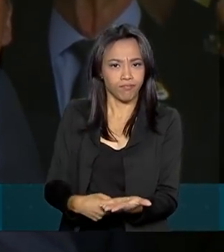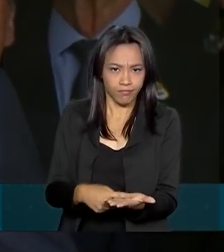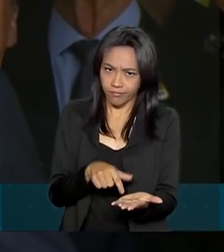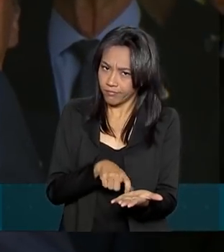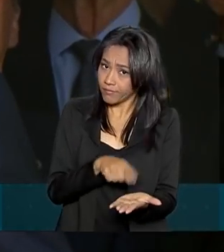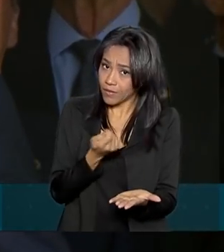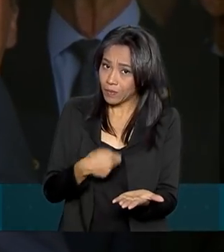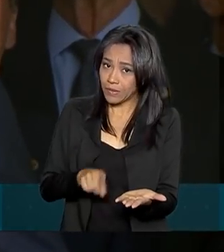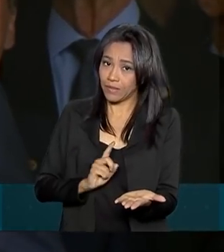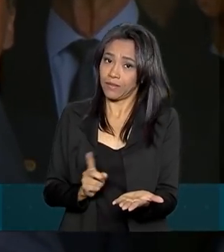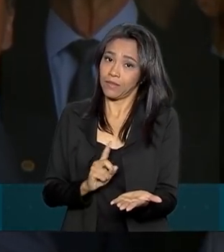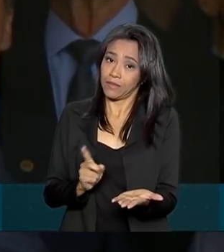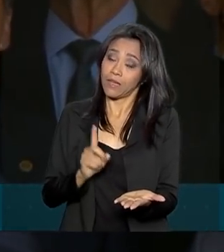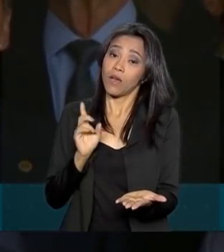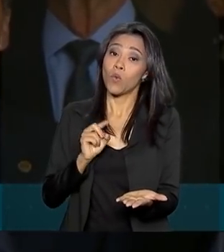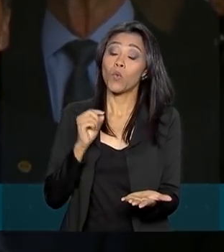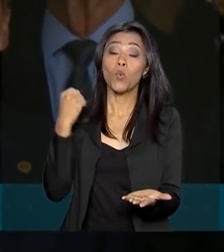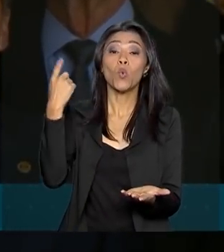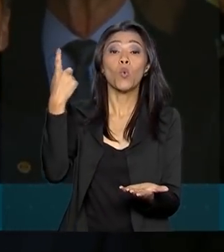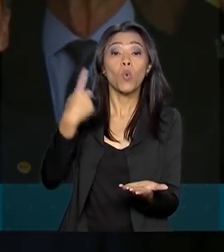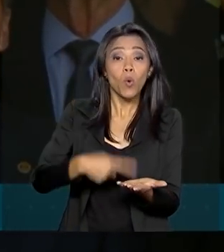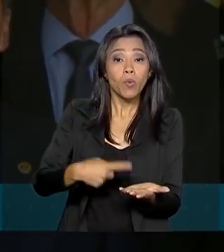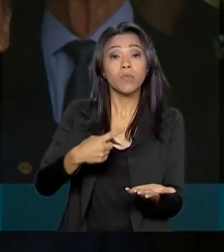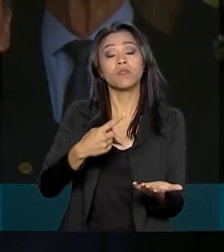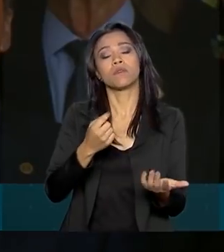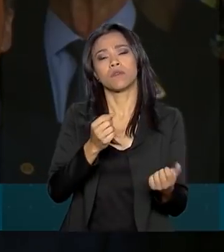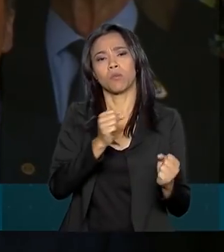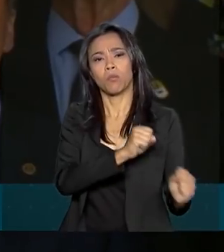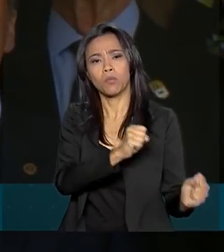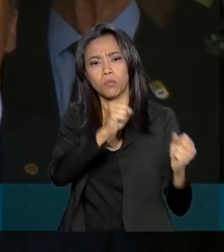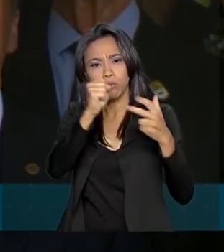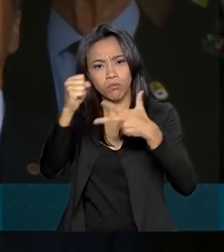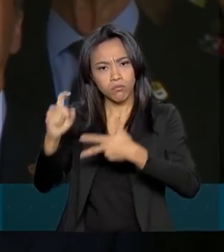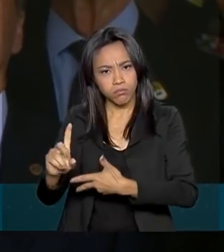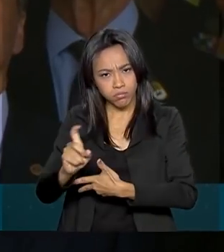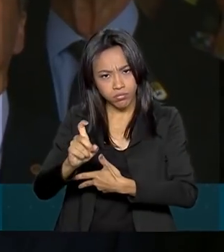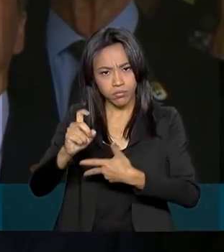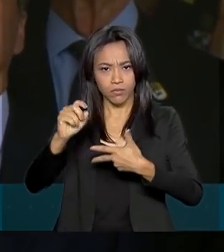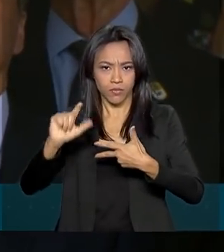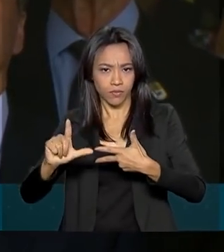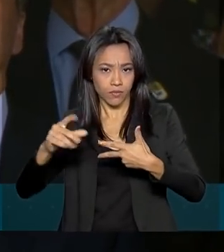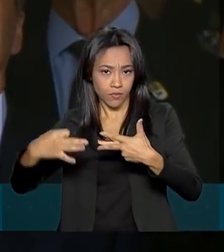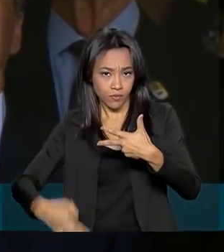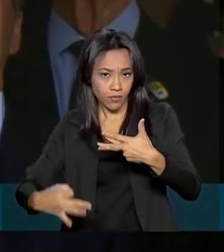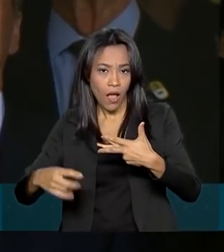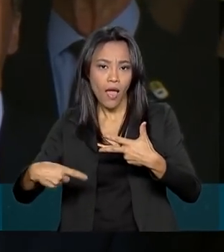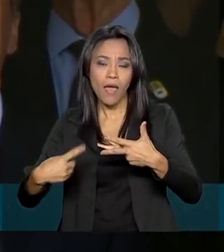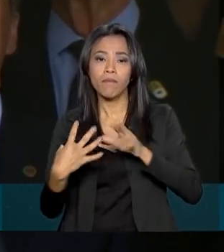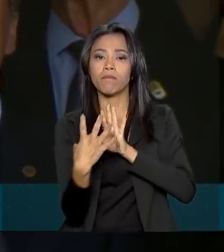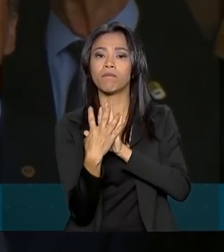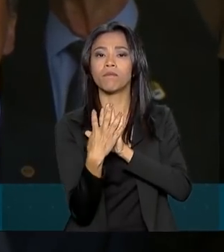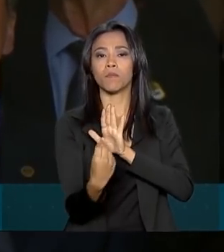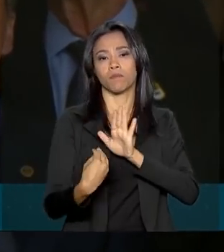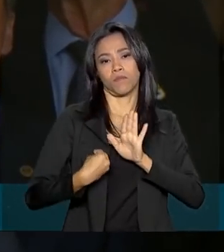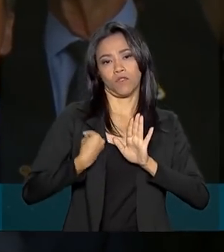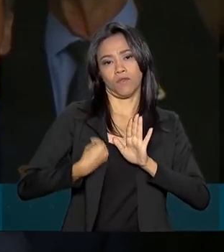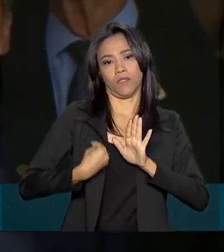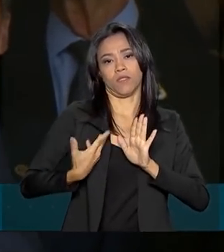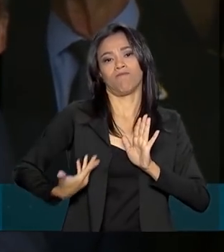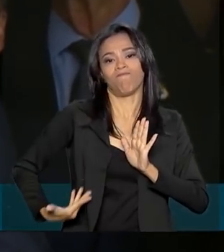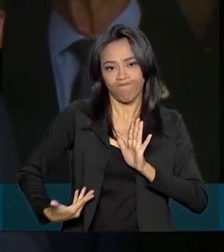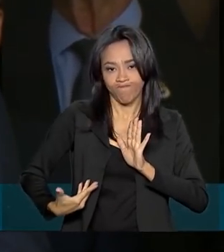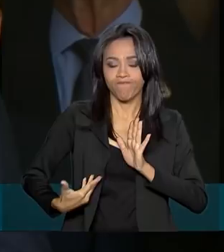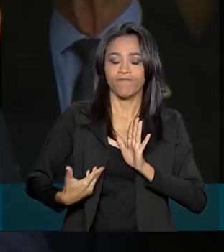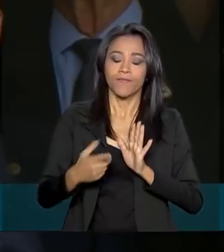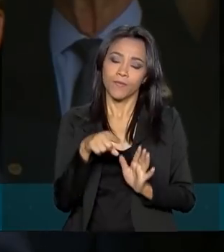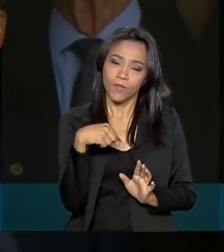precisamos com o Poder Legislativo e com o Poder Executivo é o nosso exemplo de